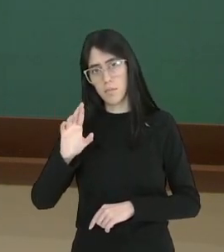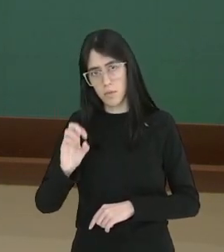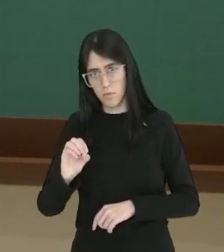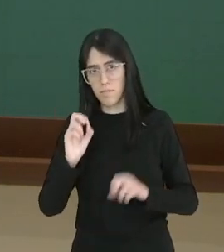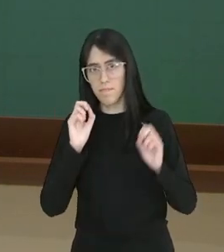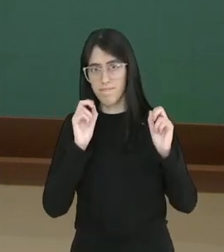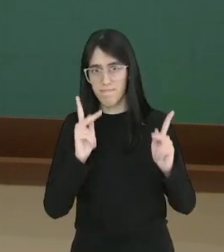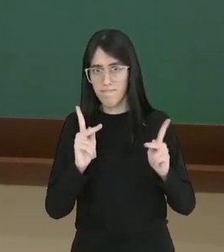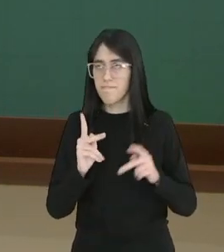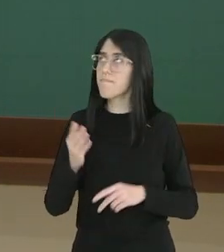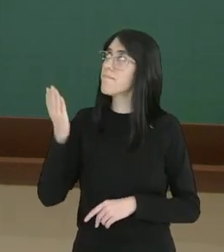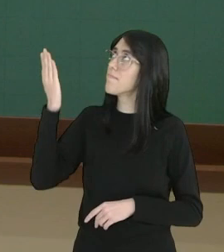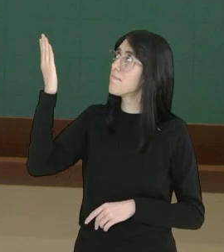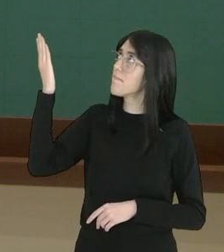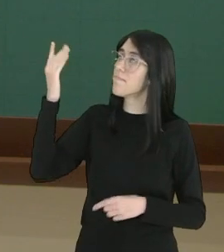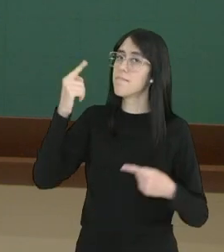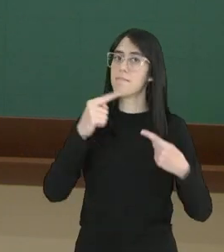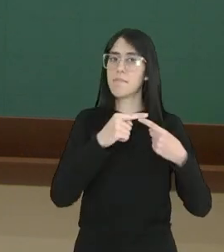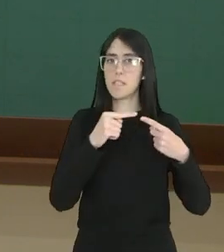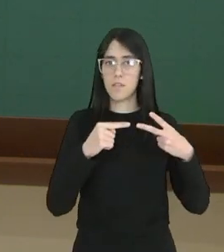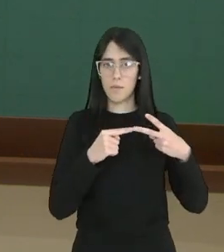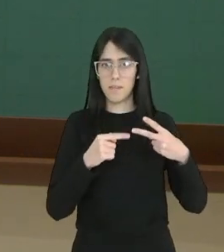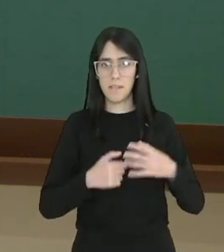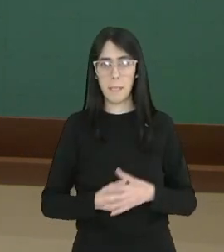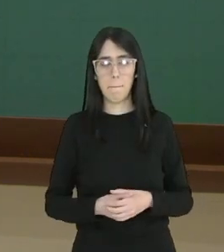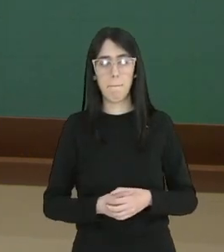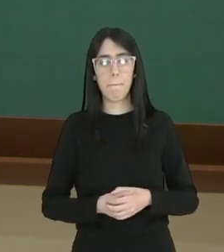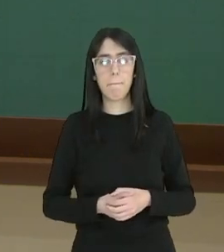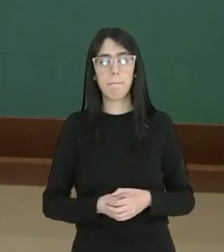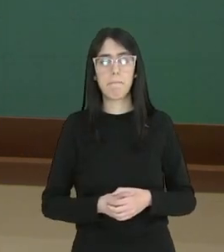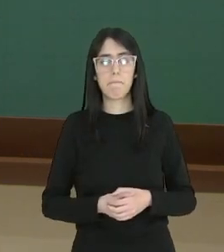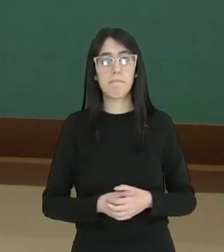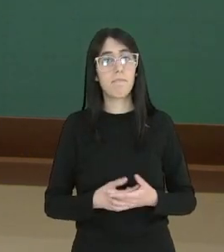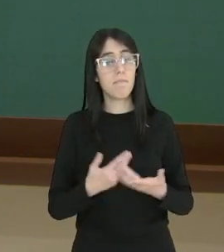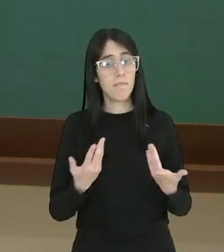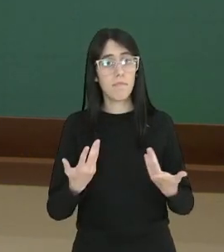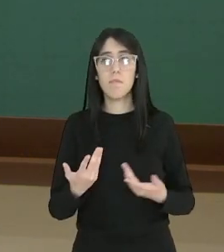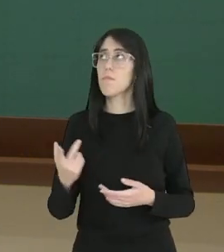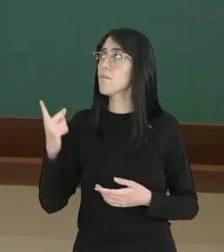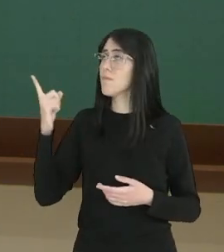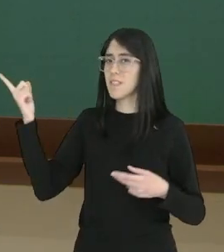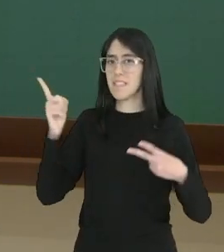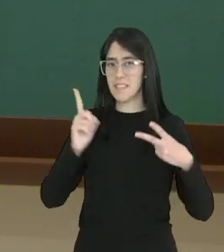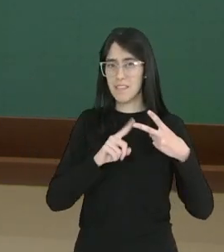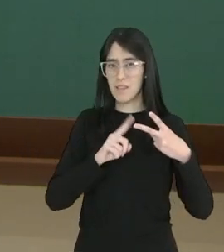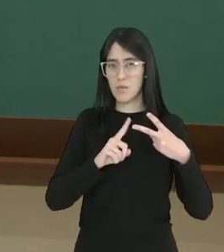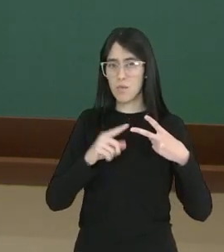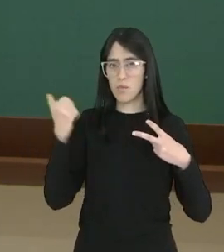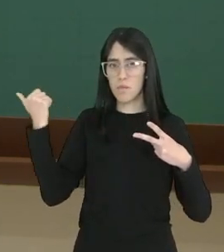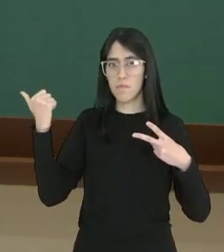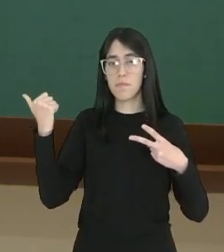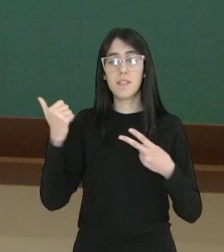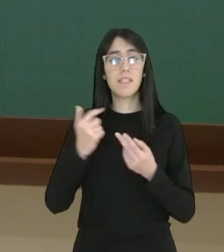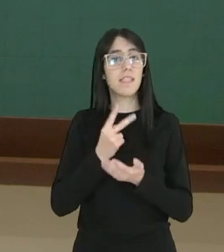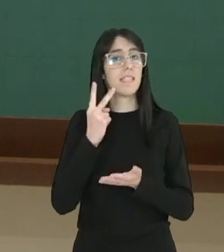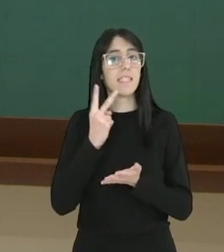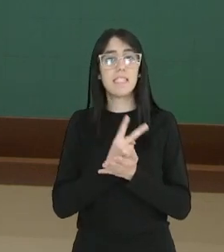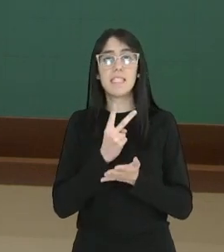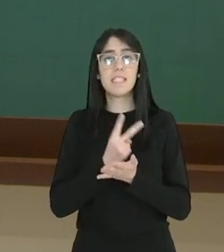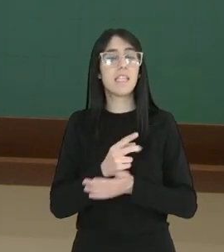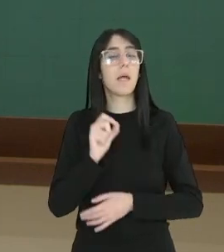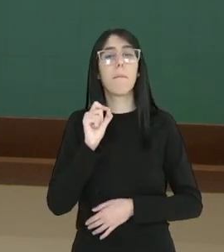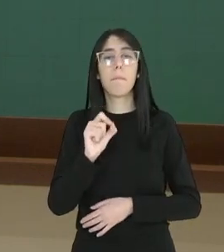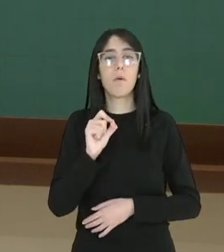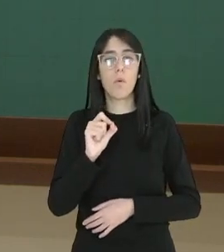nome. Ele é chamado de diâmetro. O diâmetro, pessoal, ele sempre vai ser 2